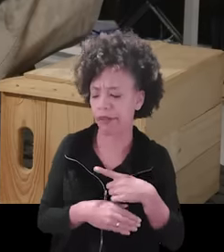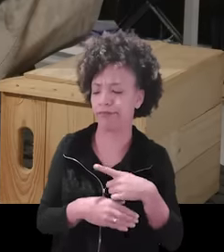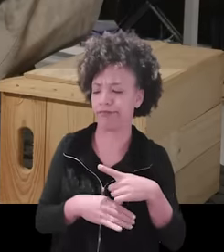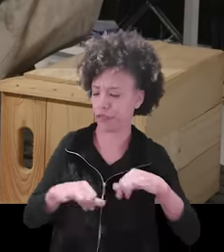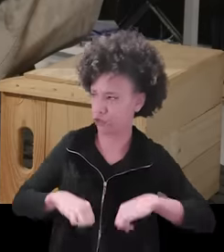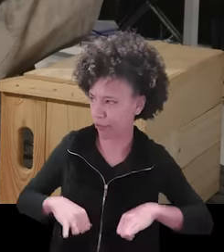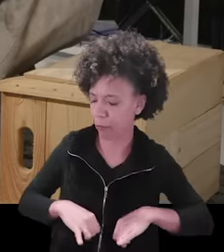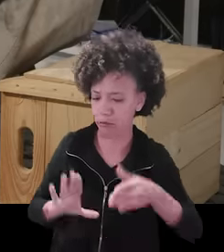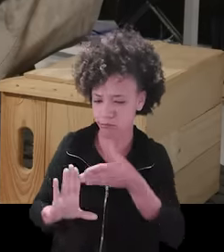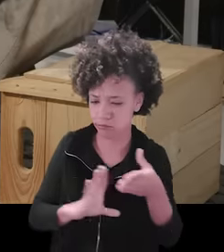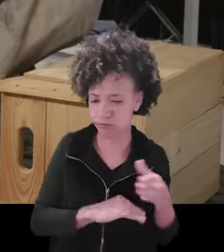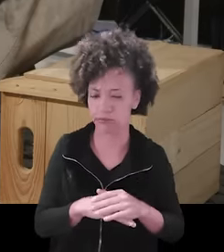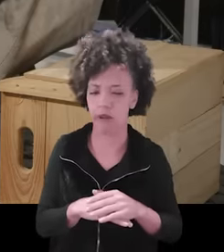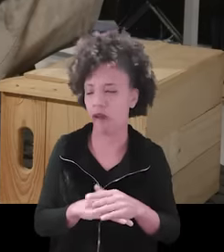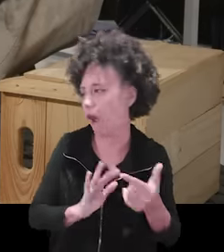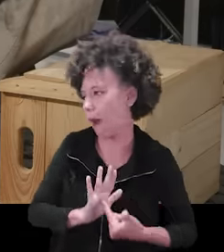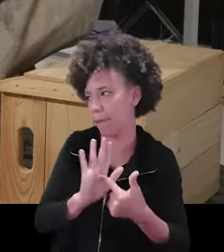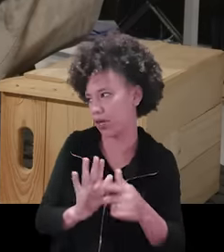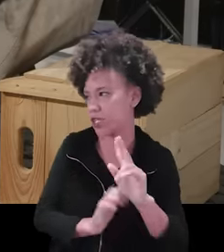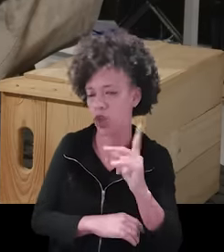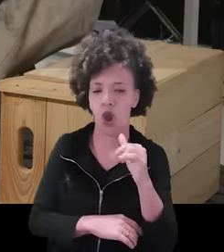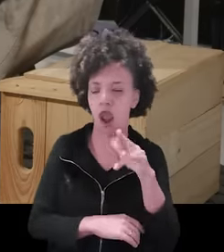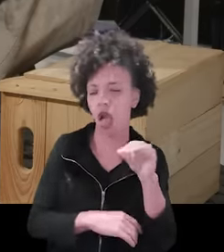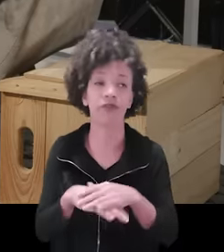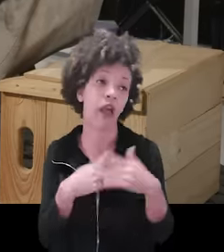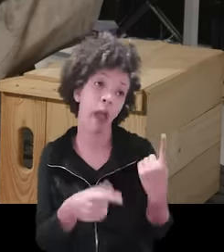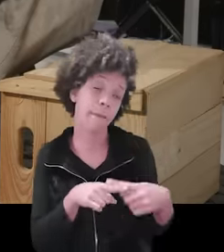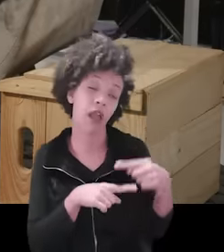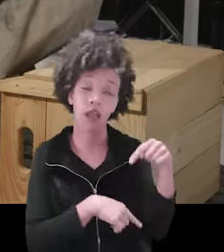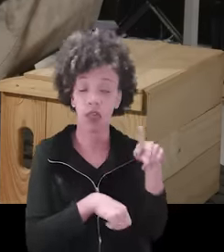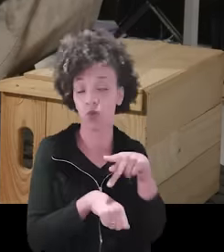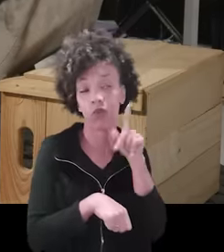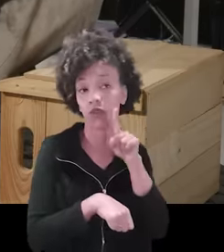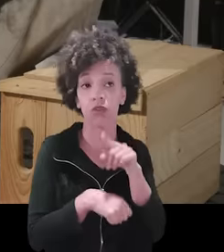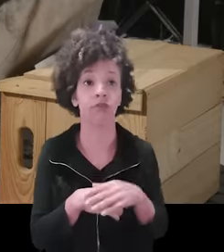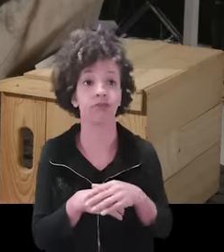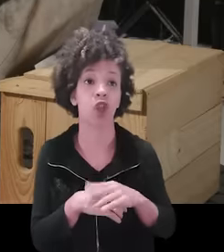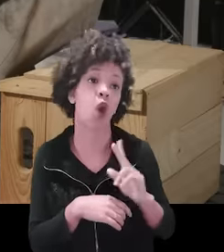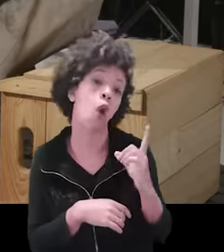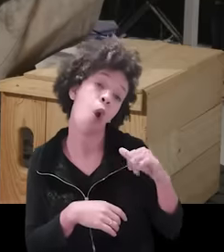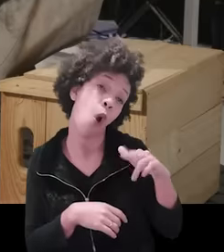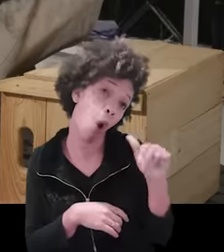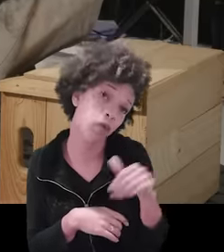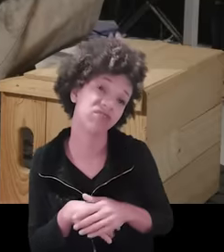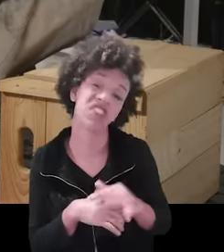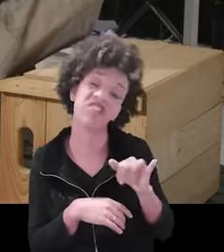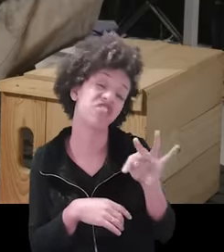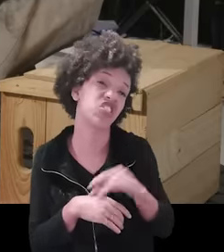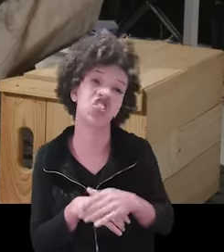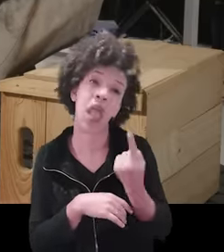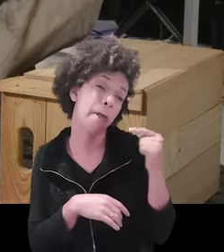quando tem crise aparece as do Orlando tem crise aperta aqui ó Honda Fit aqui